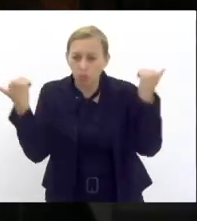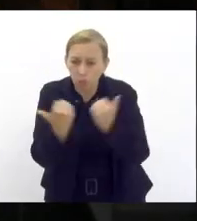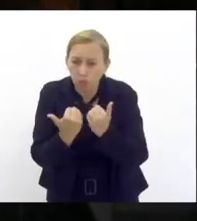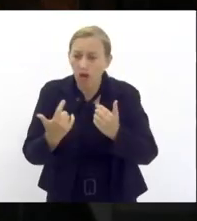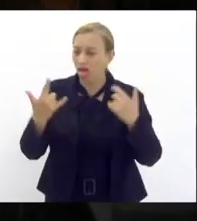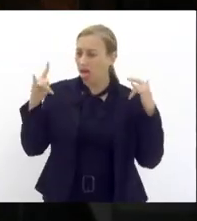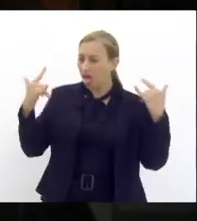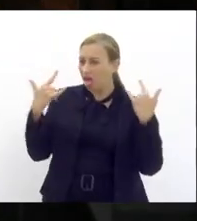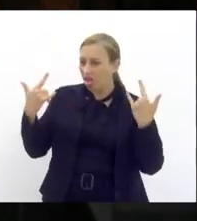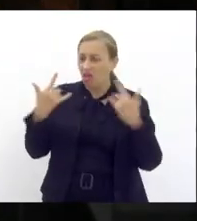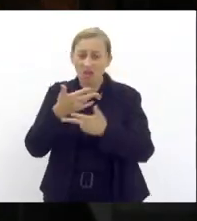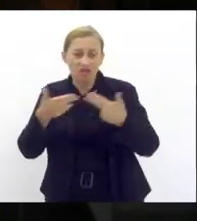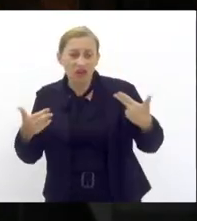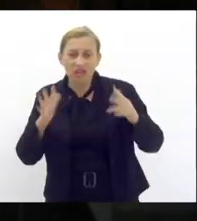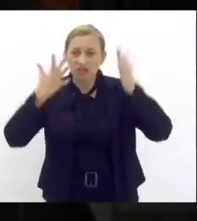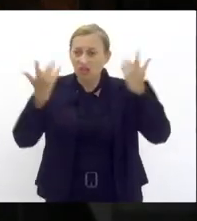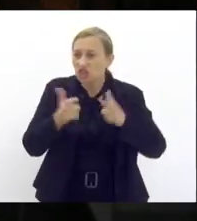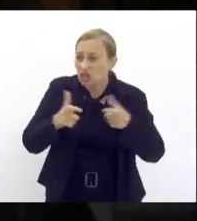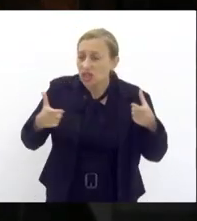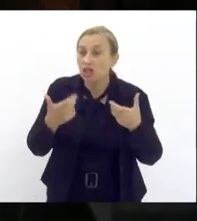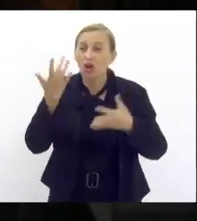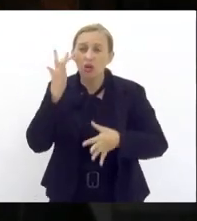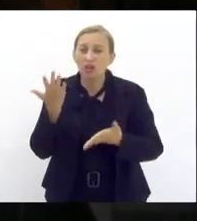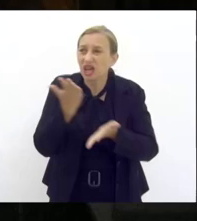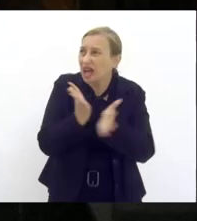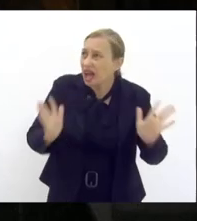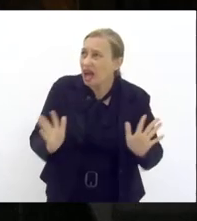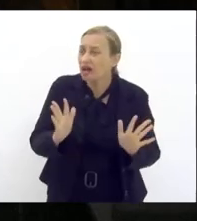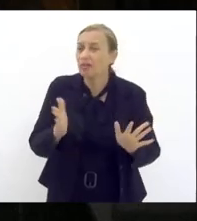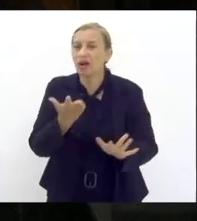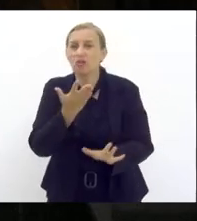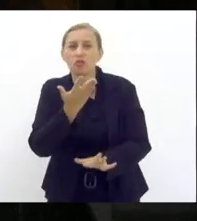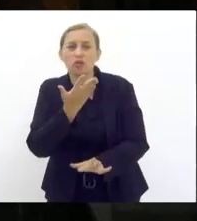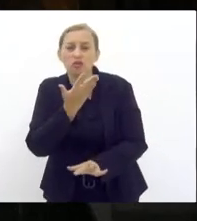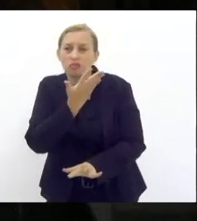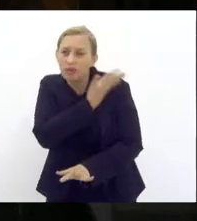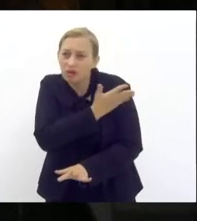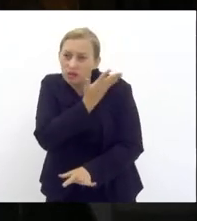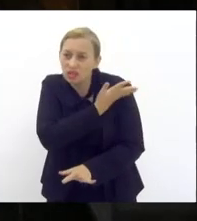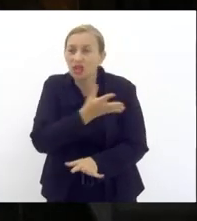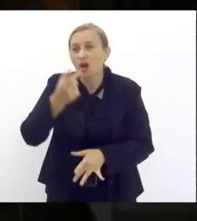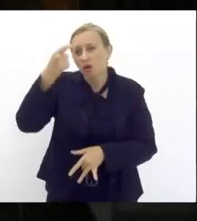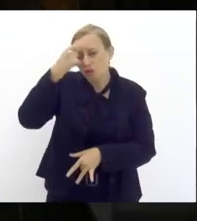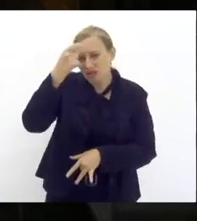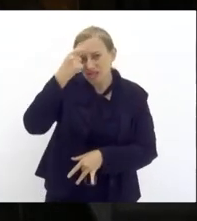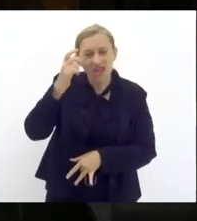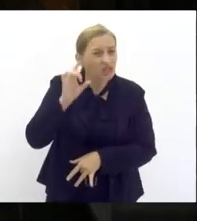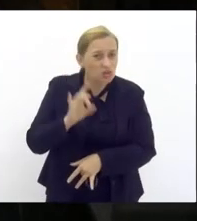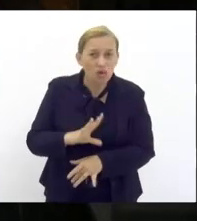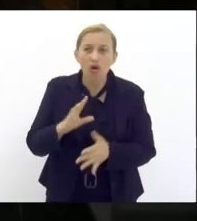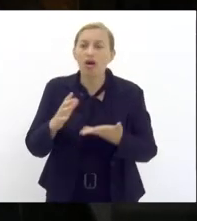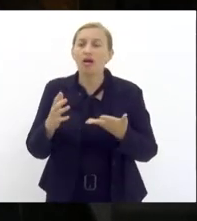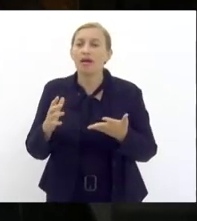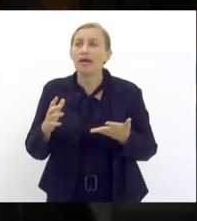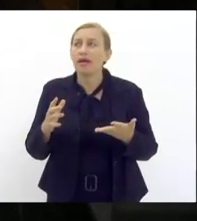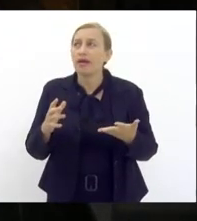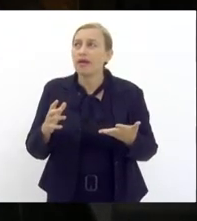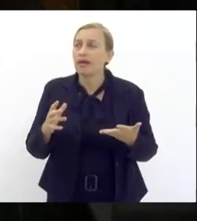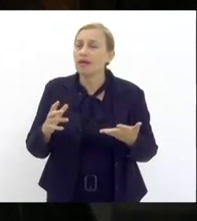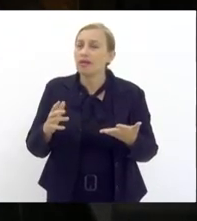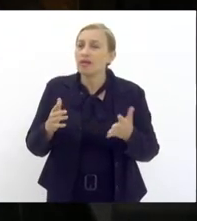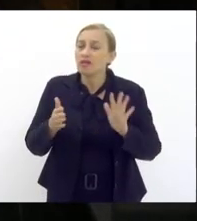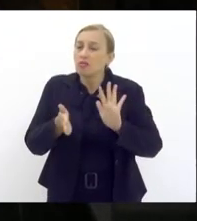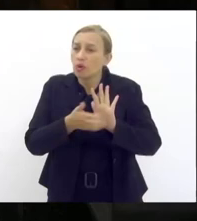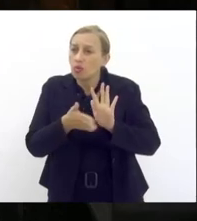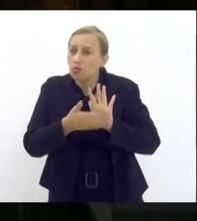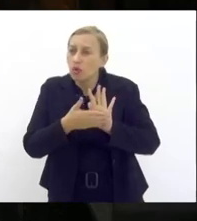grandes eventos. Eu acho que se a gente quer acabar com essa intolerância, a gente tem que conscientizar, acho que a gente tem que propor